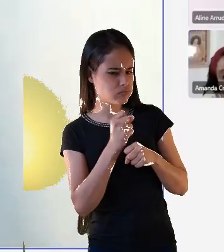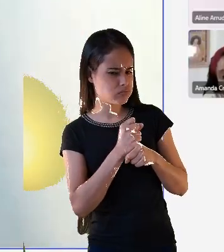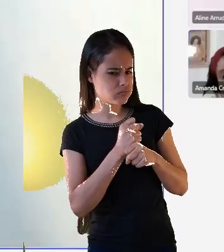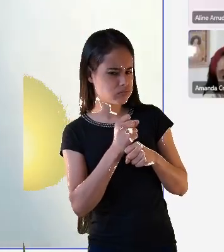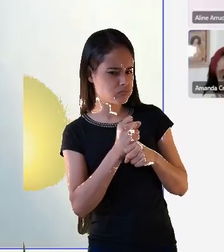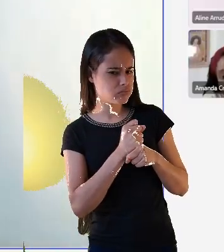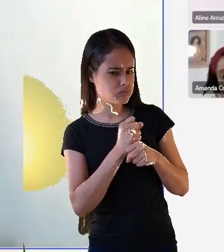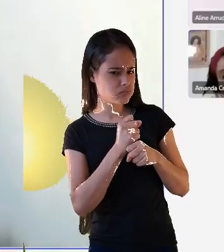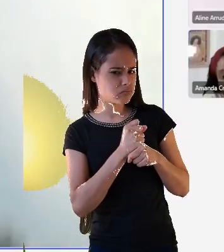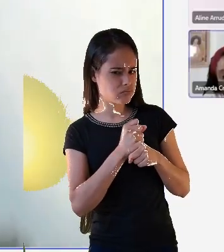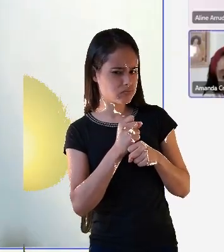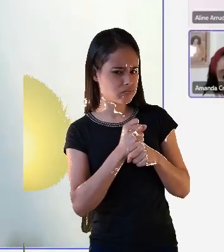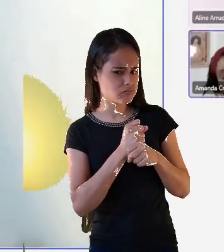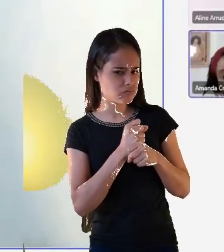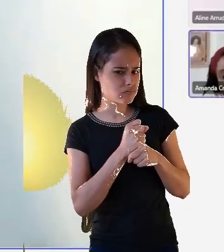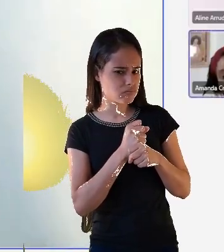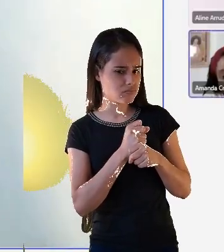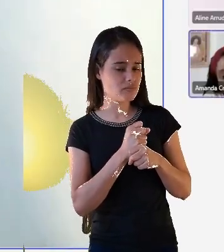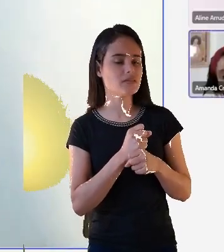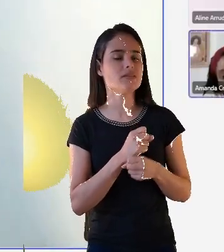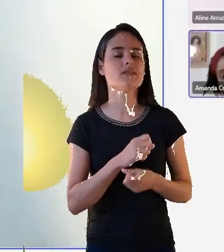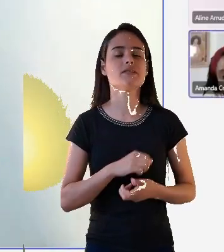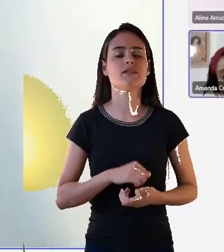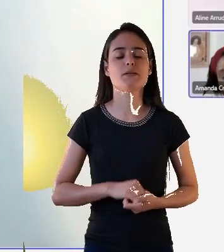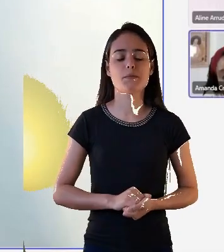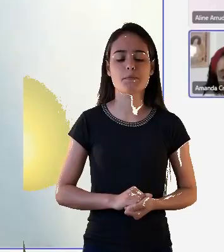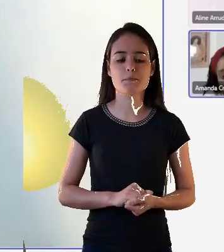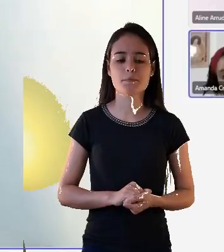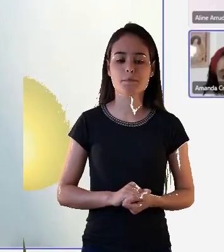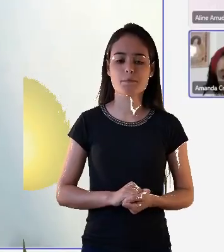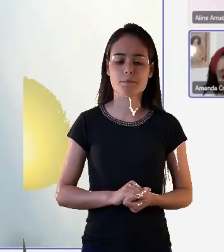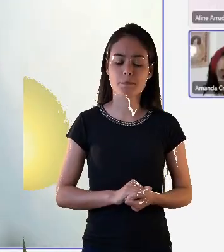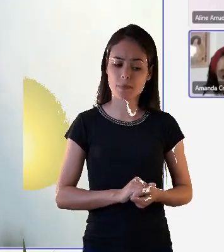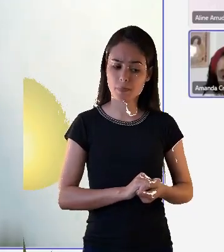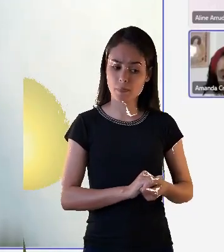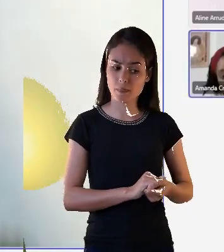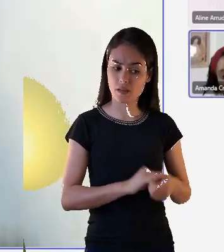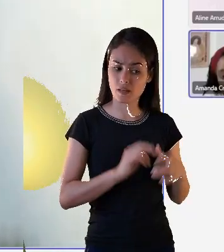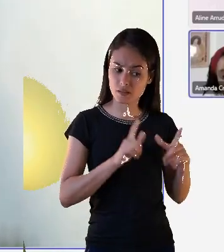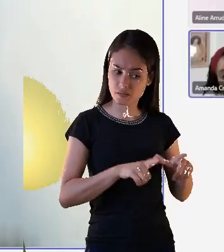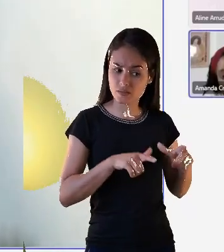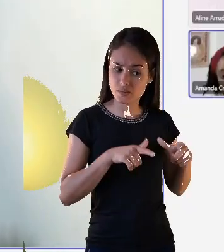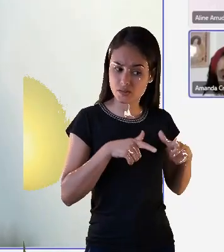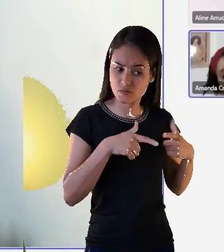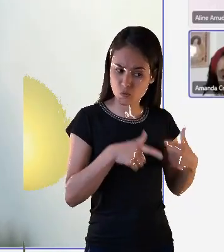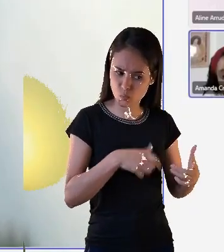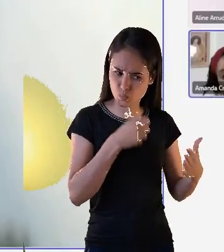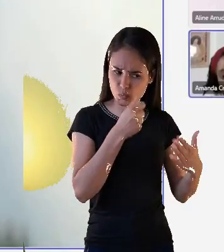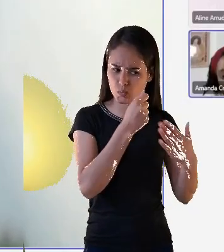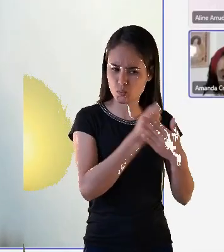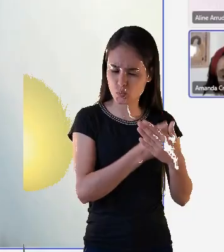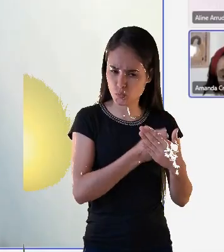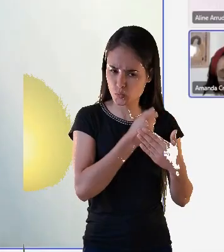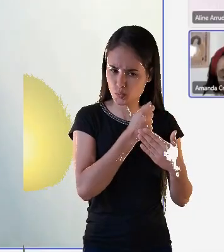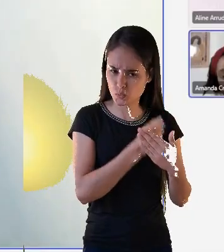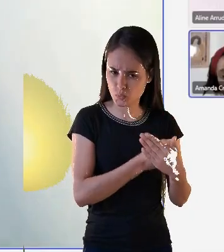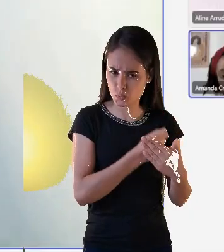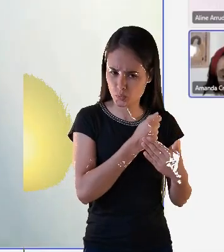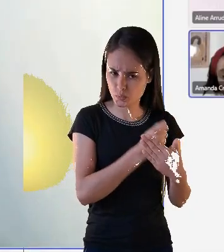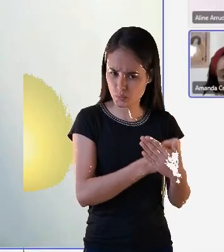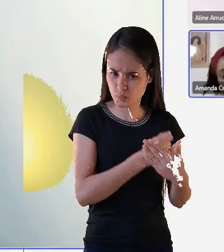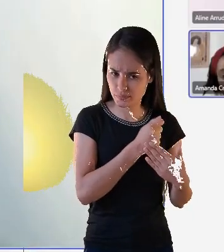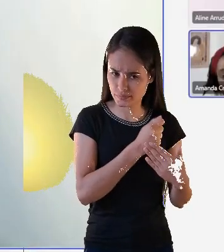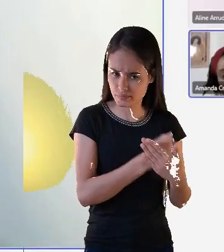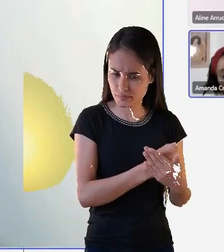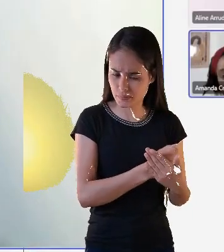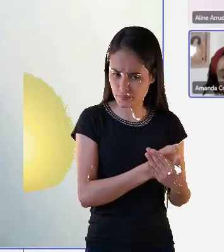transborda para o trabalho doméstico, né, que é uma coisa muito característica do Brasil, muito marcada no Brasil. Começa com a lei do ventre